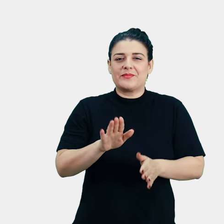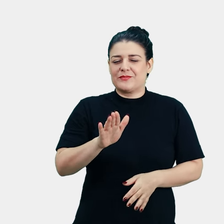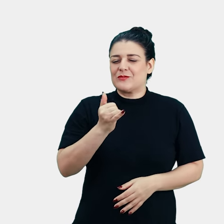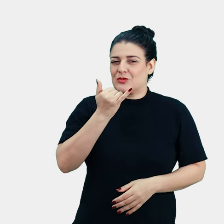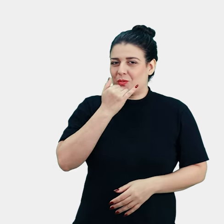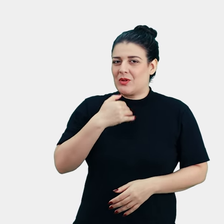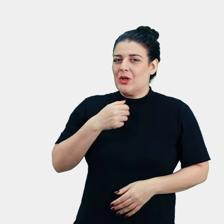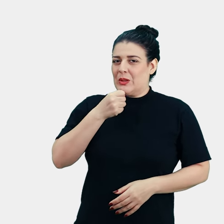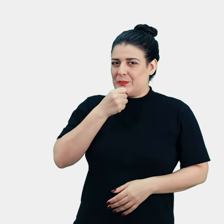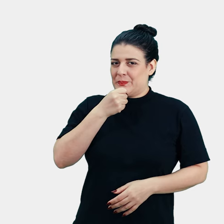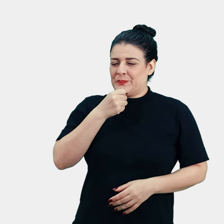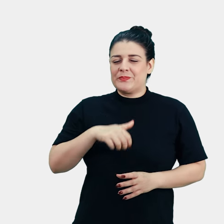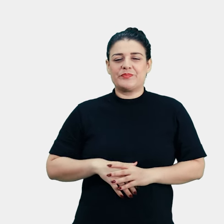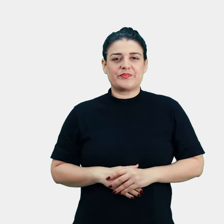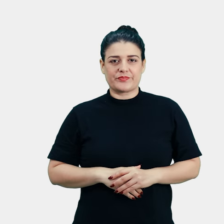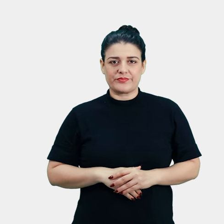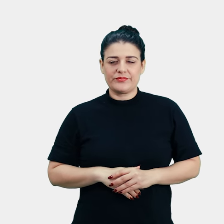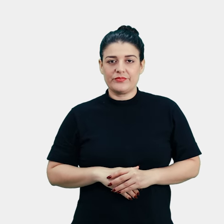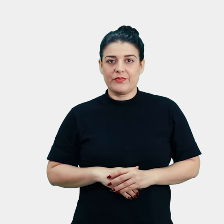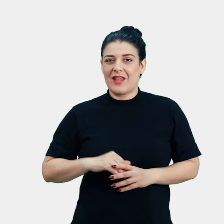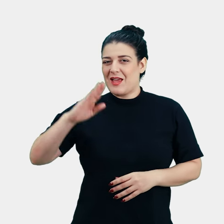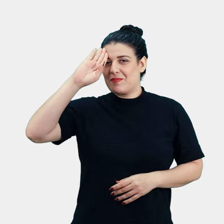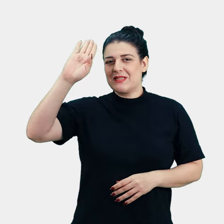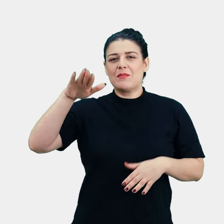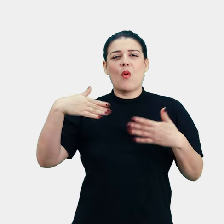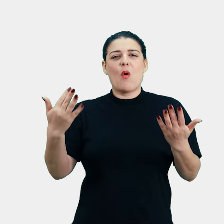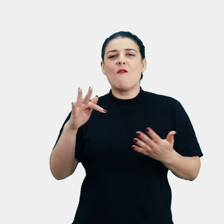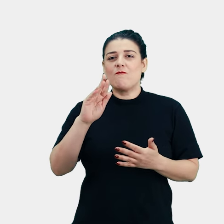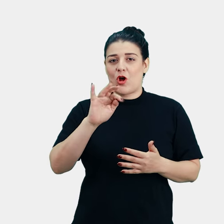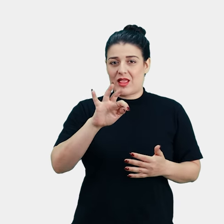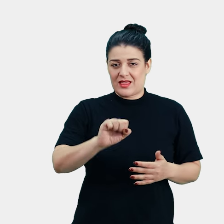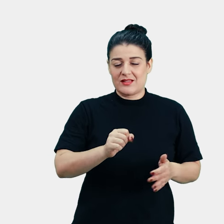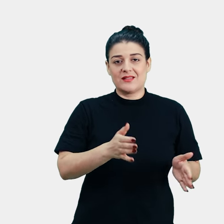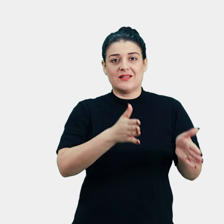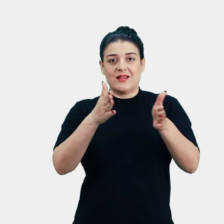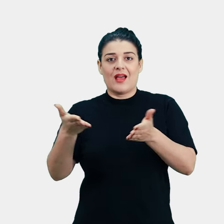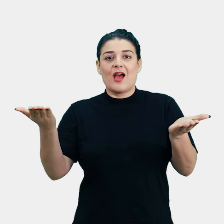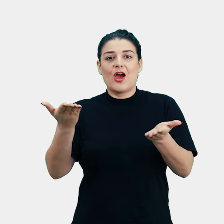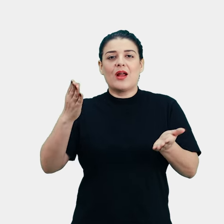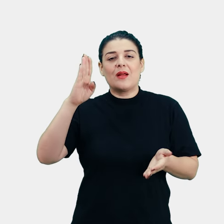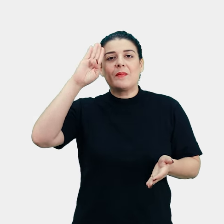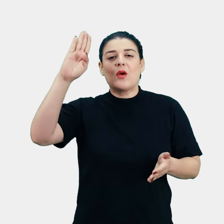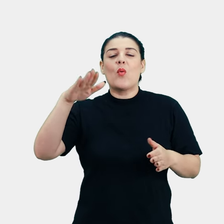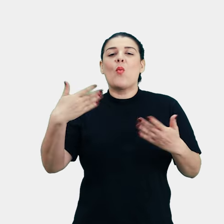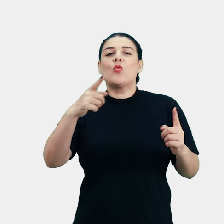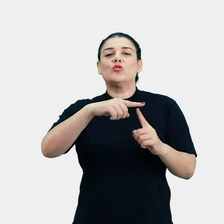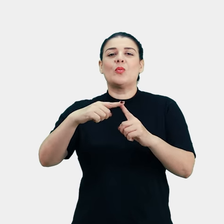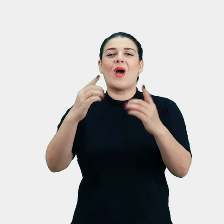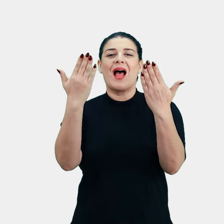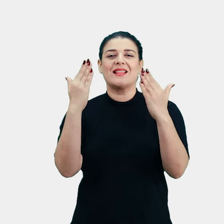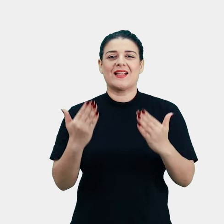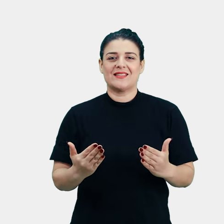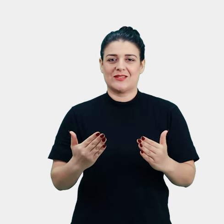Perdão, pessoal, pela tosse. Mostrei as principais fontes e agora eu vou mostrar para vocês os principais analisadores, tá,